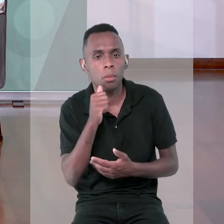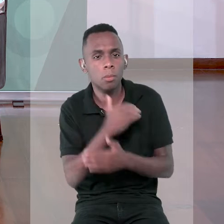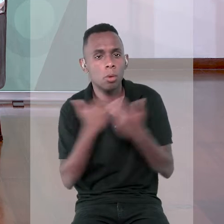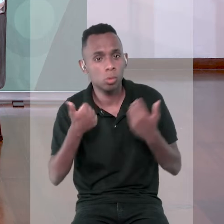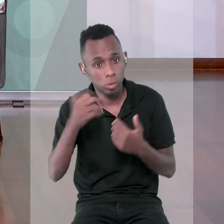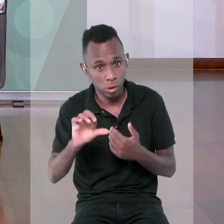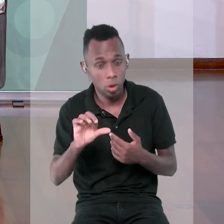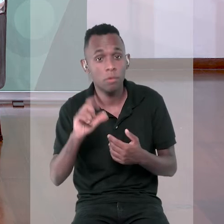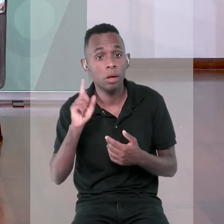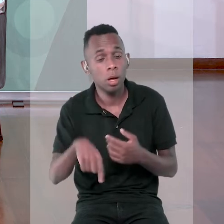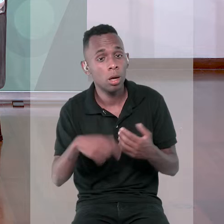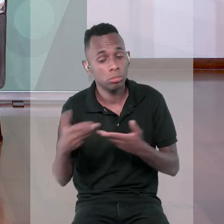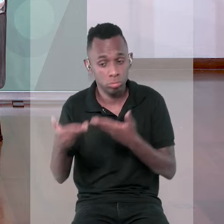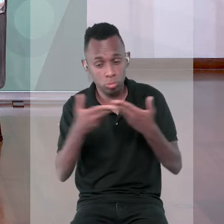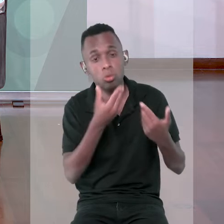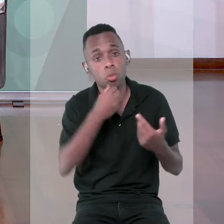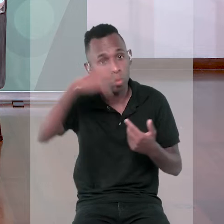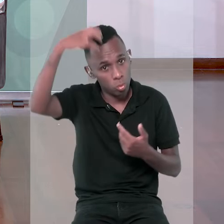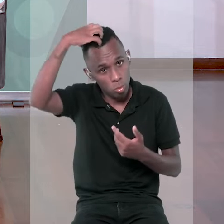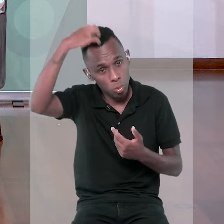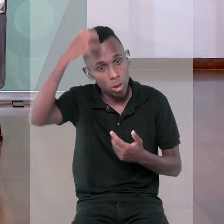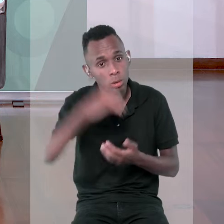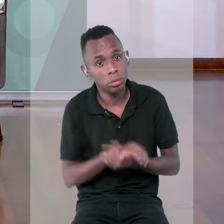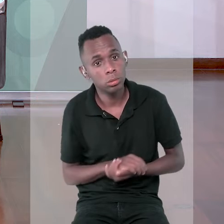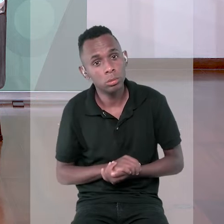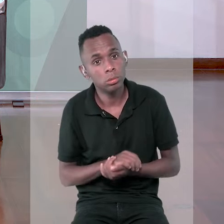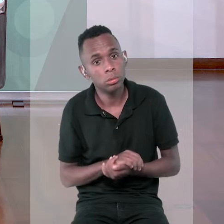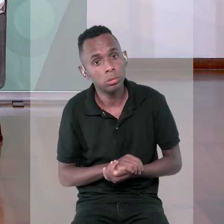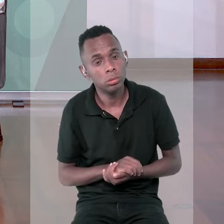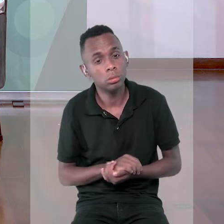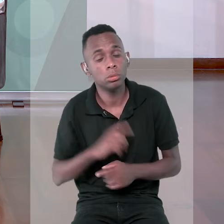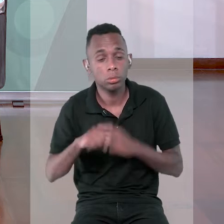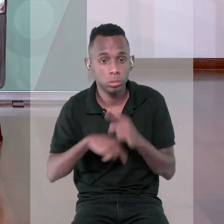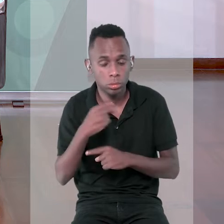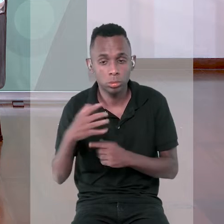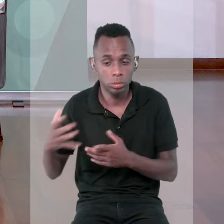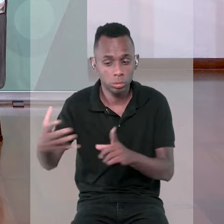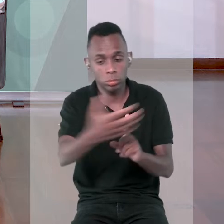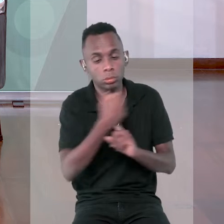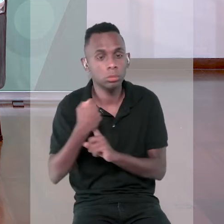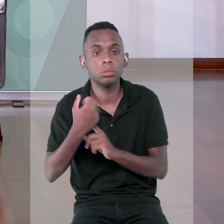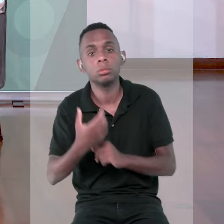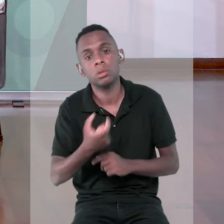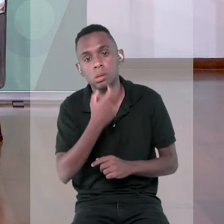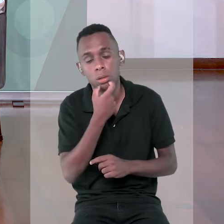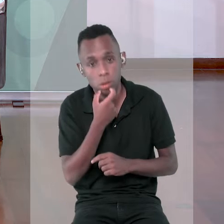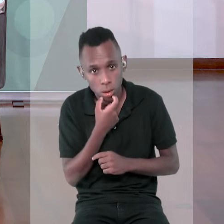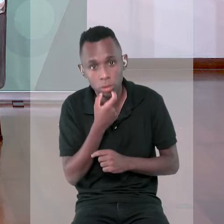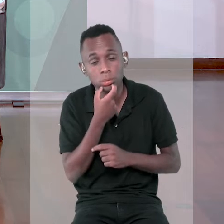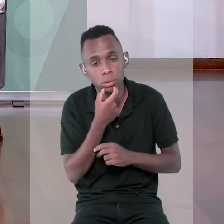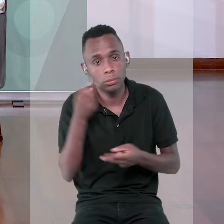né? Foi recebida pelo rei. E depois, né, ela acabou sendo capturada pelos ingleses, né, e